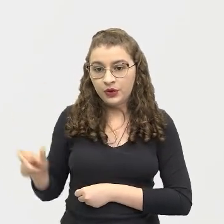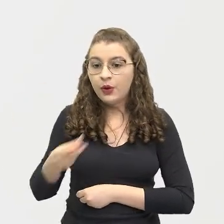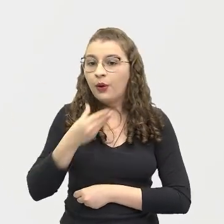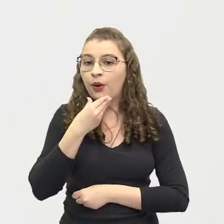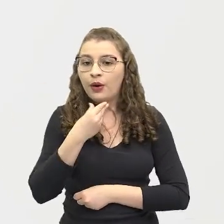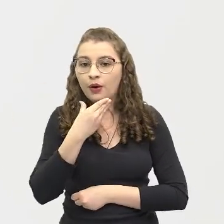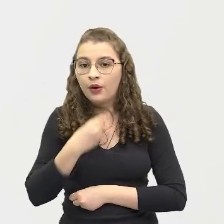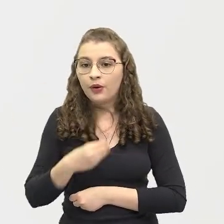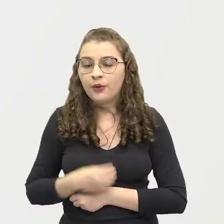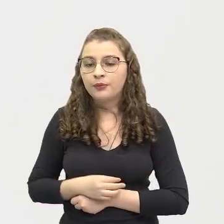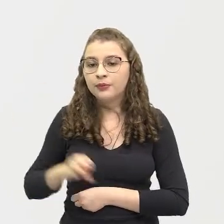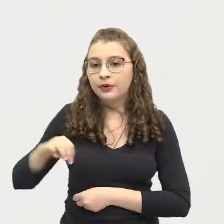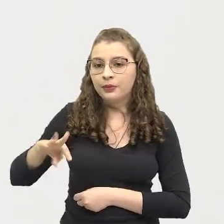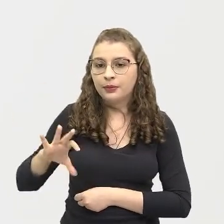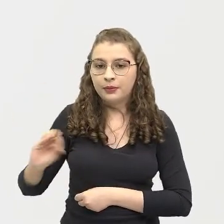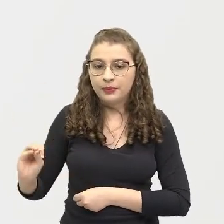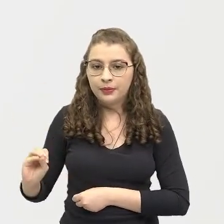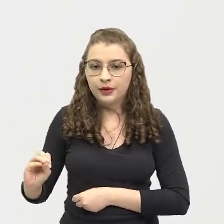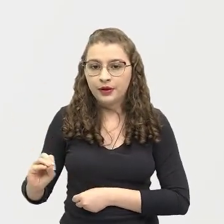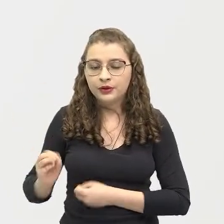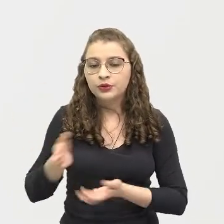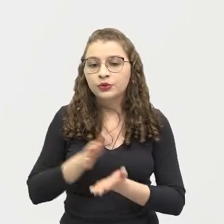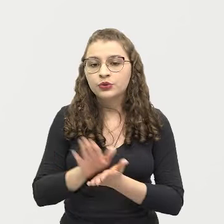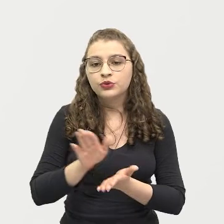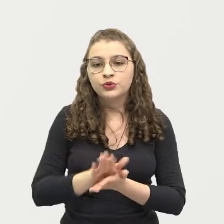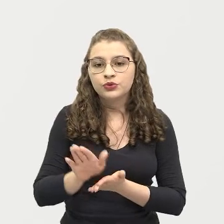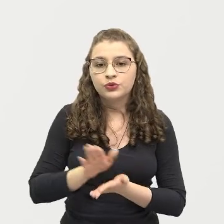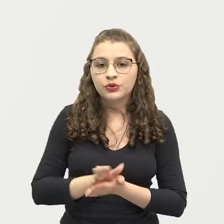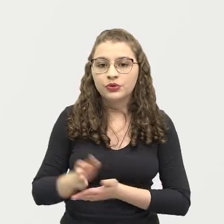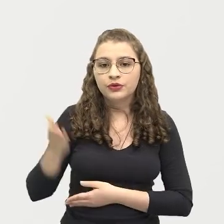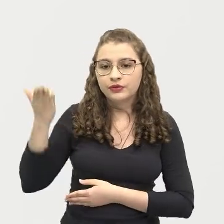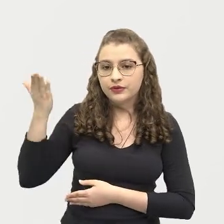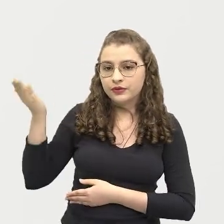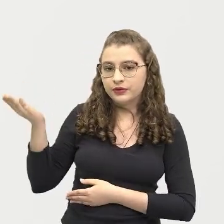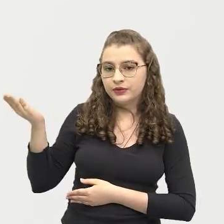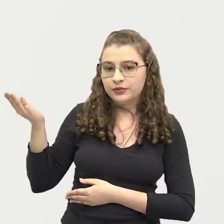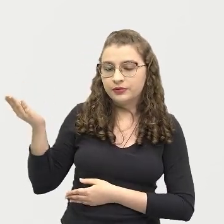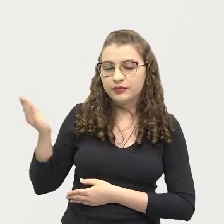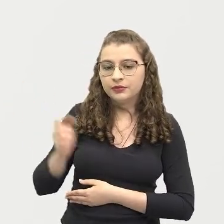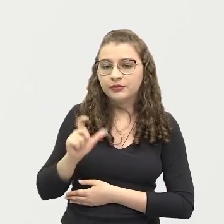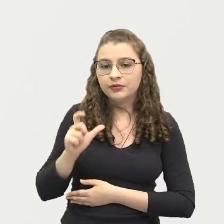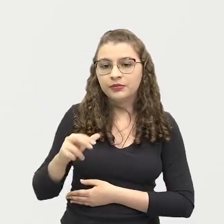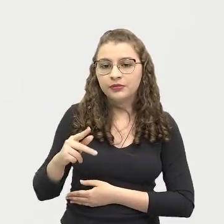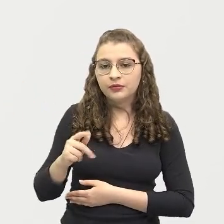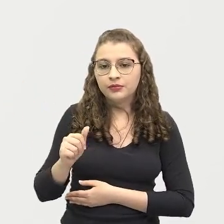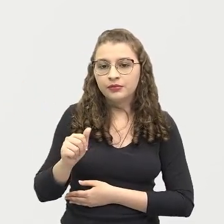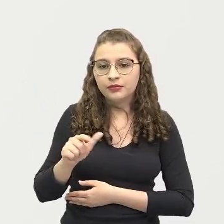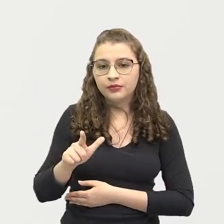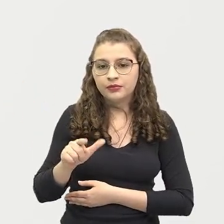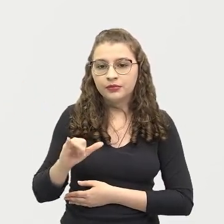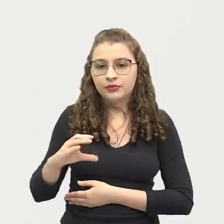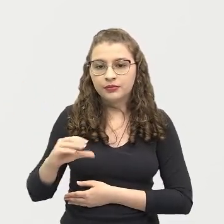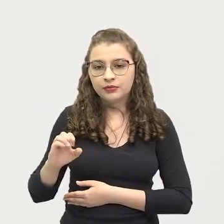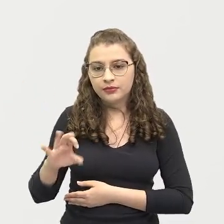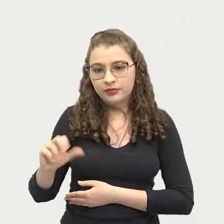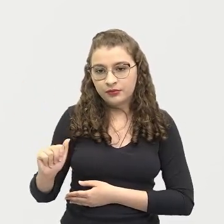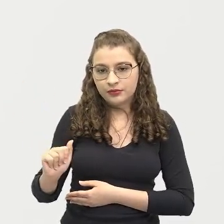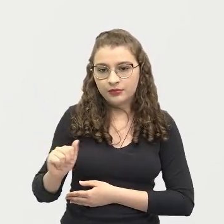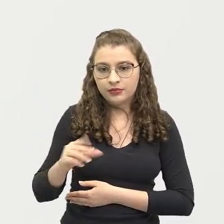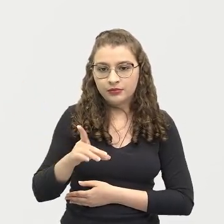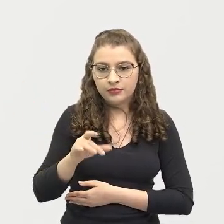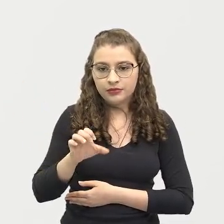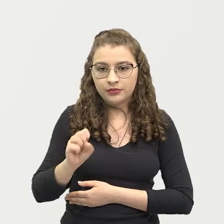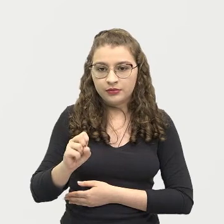seu volume de poemas Pauliceia Desvairada, onde ele vai falar ali sobre a cidade de São Paulo,